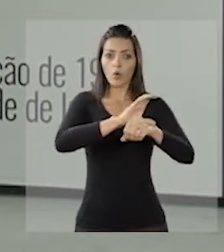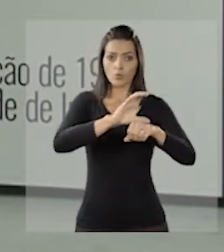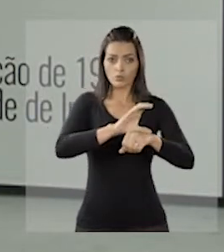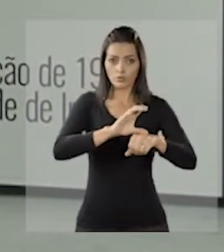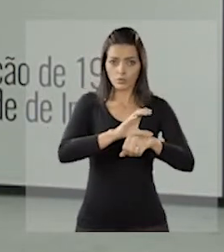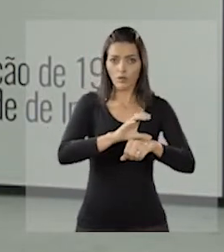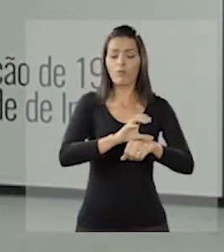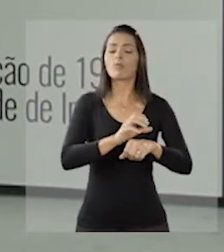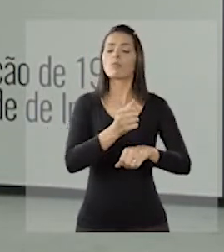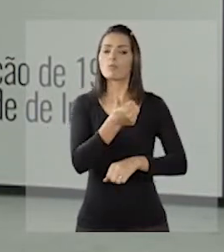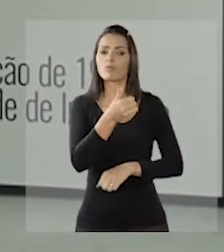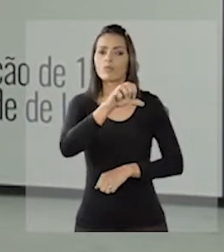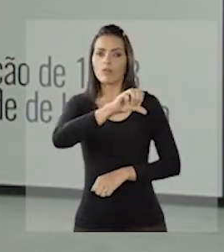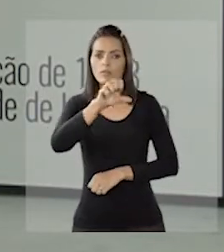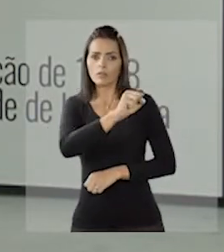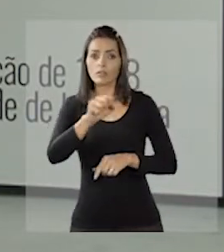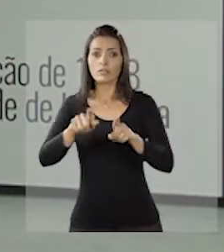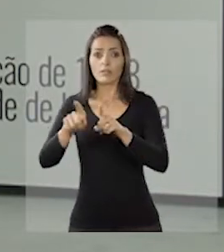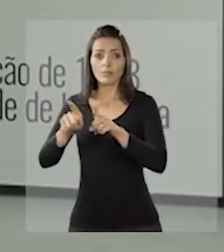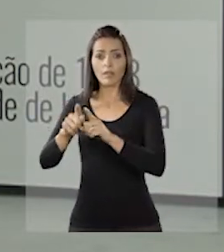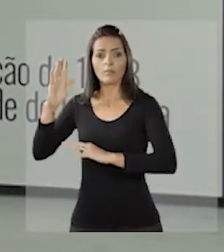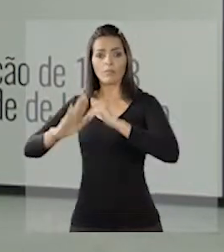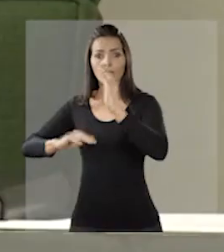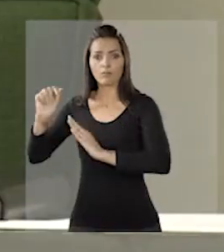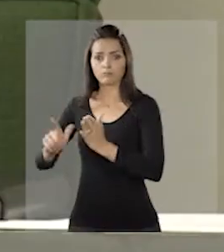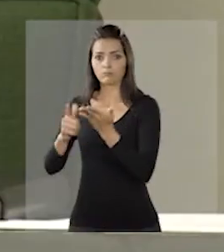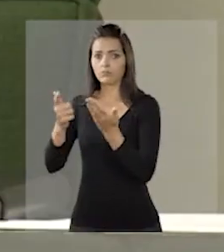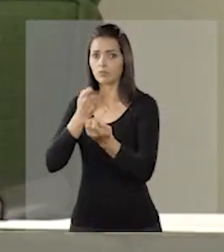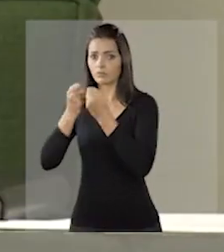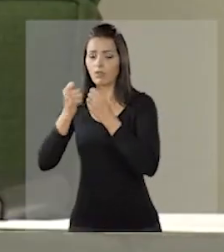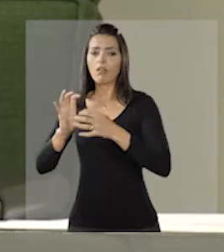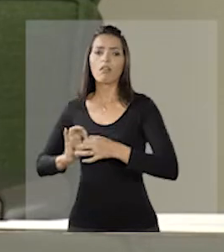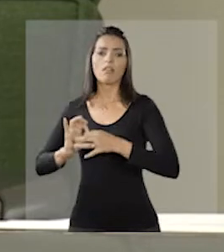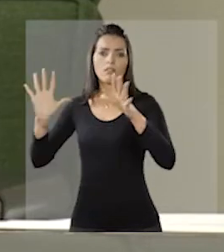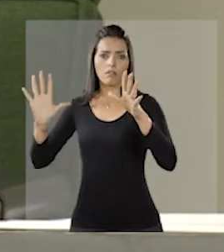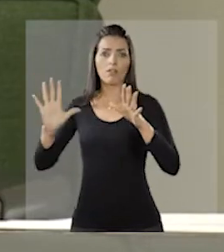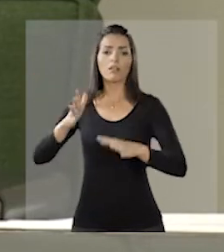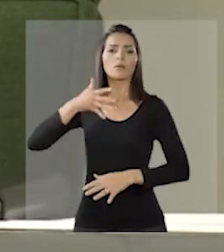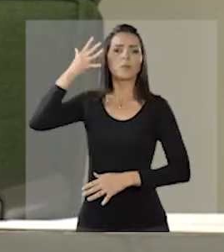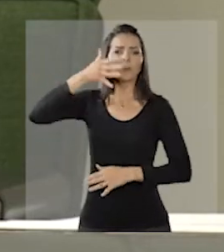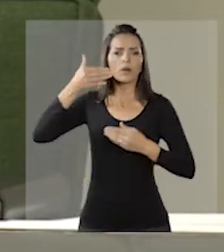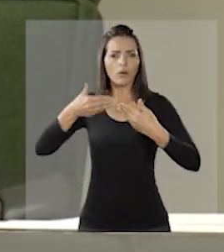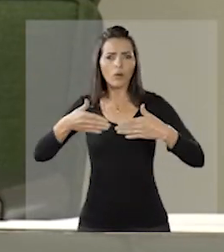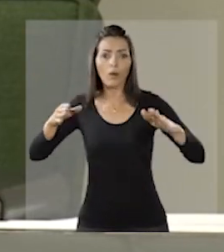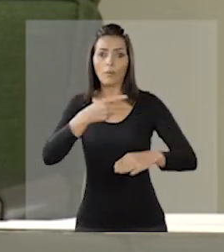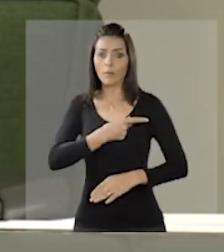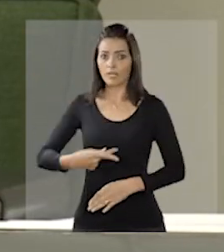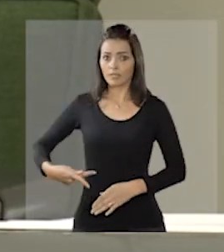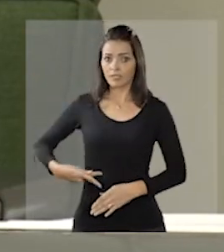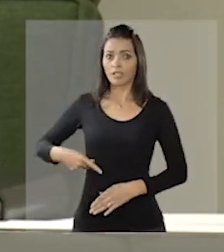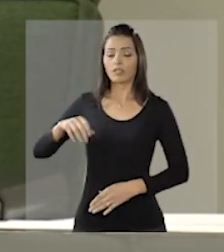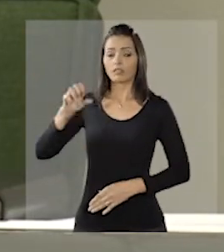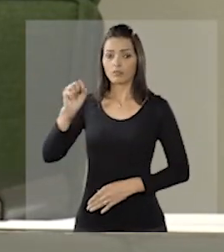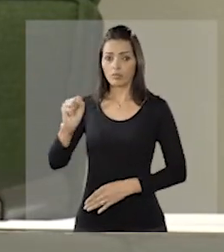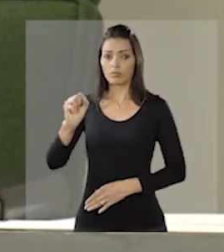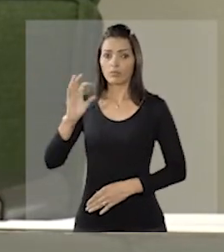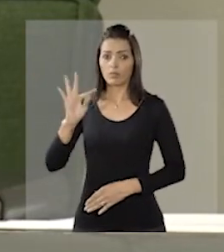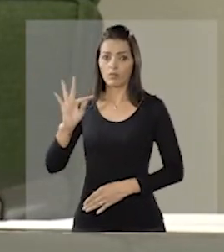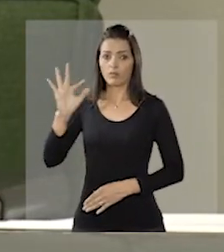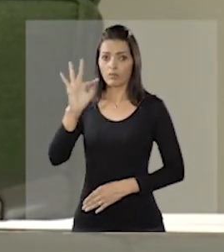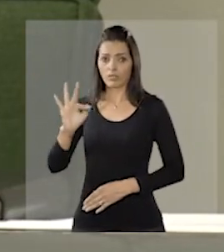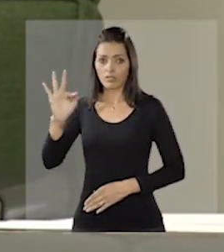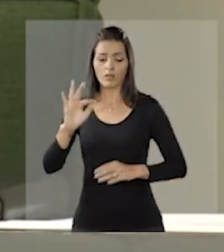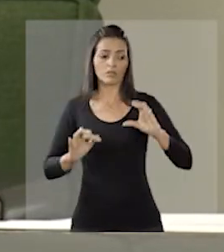de 1988 e a liberdade de imprensa. No discurso que abriu o seminário, a presidente do Supremo Tribunal